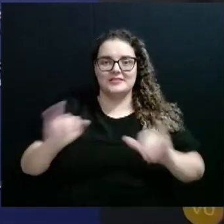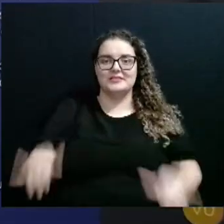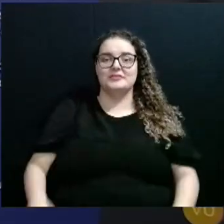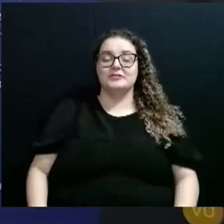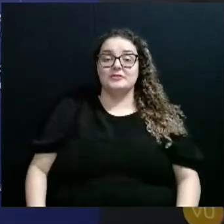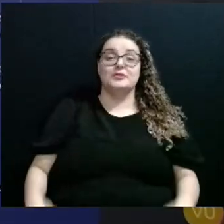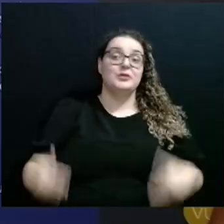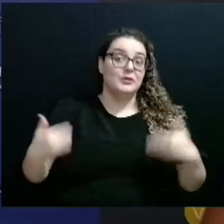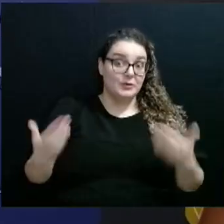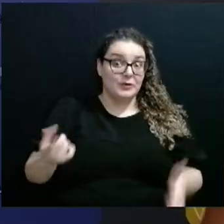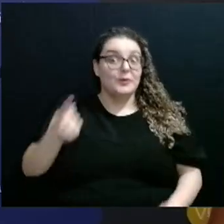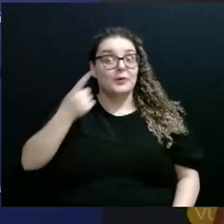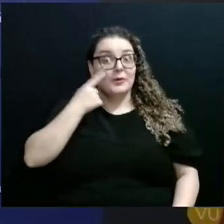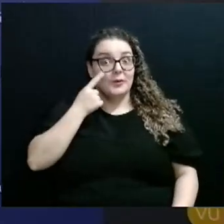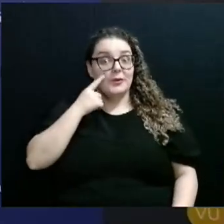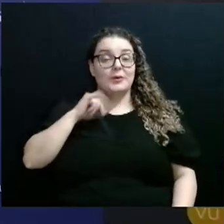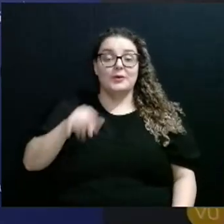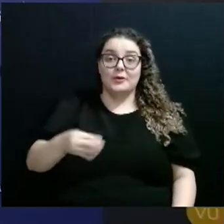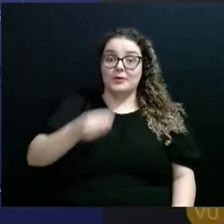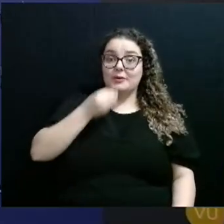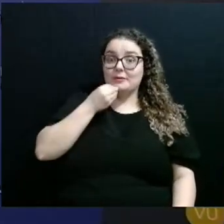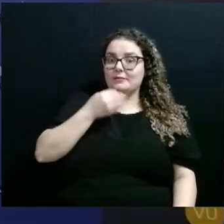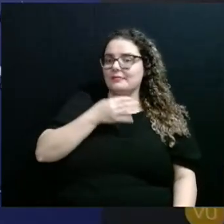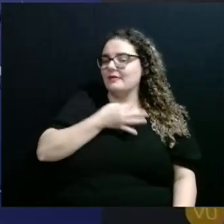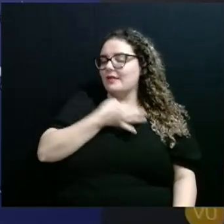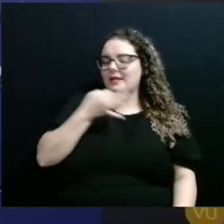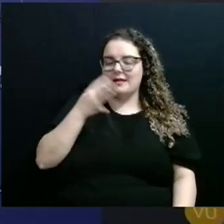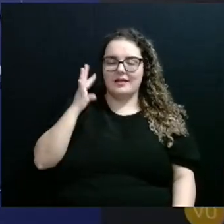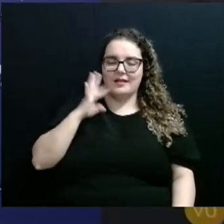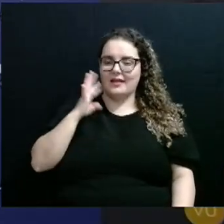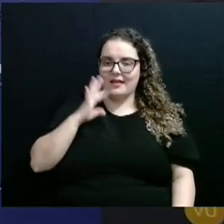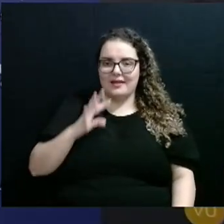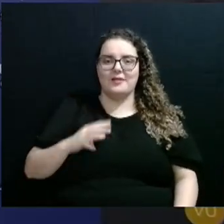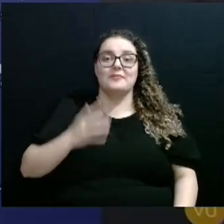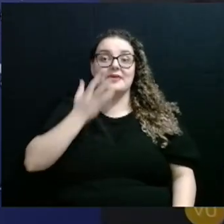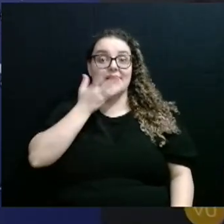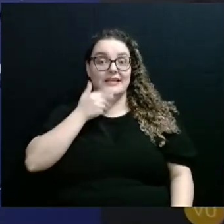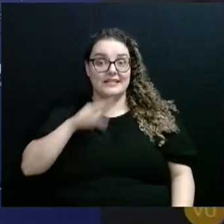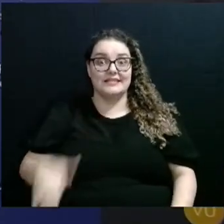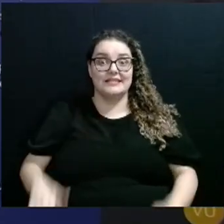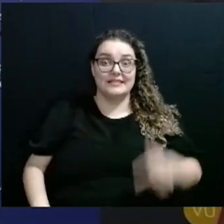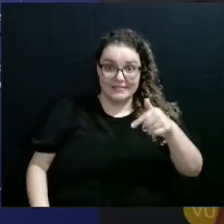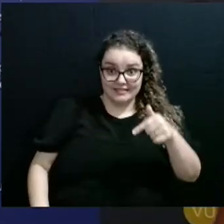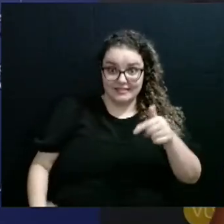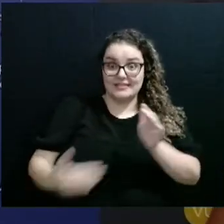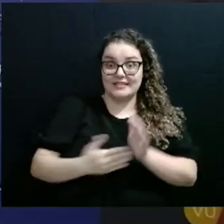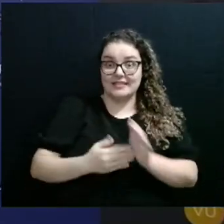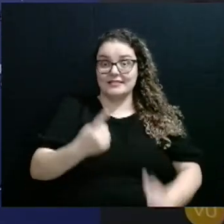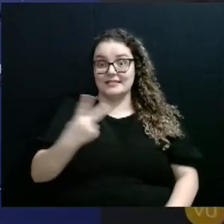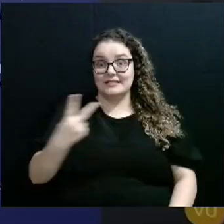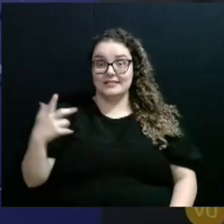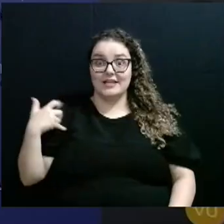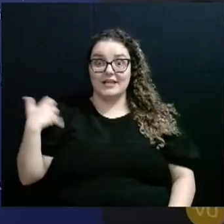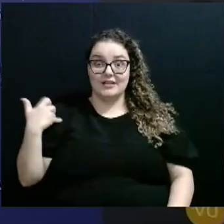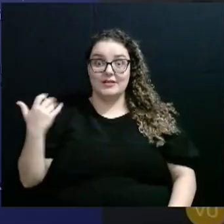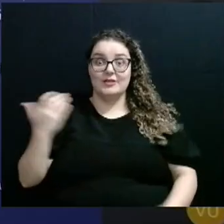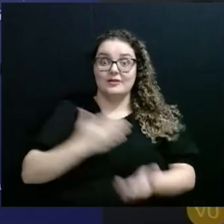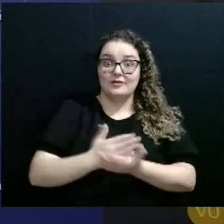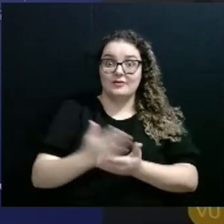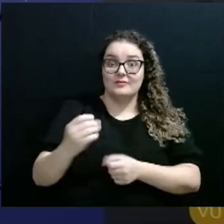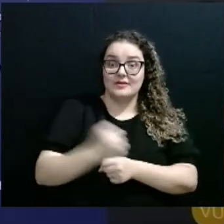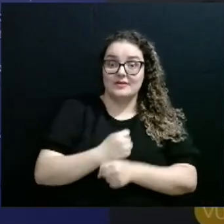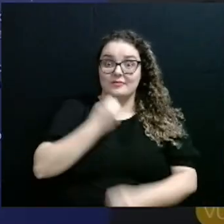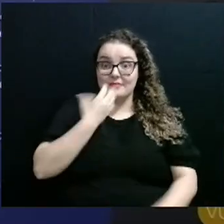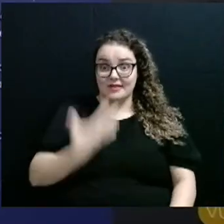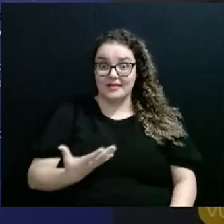só que oportunidade bem bacana para a criançada de 7 a 12 anos começar bem o ano, entendendo um pouco mais